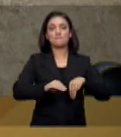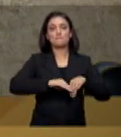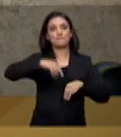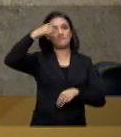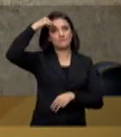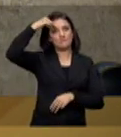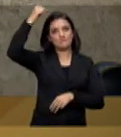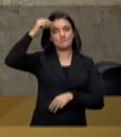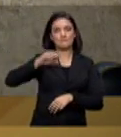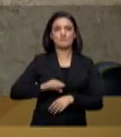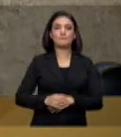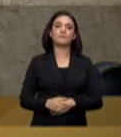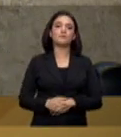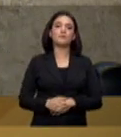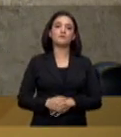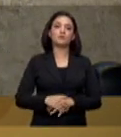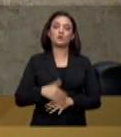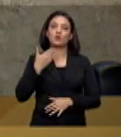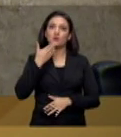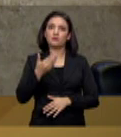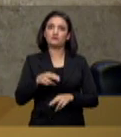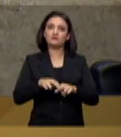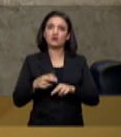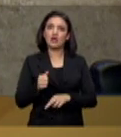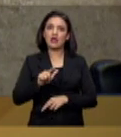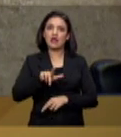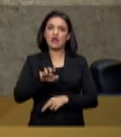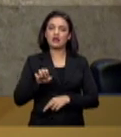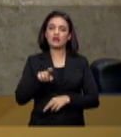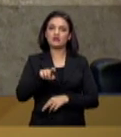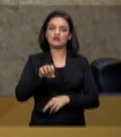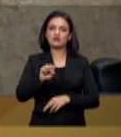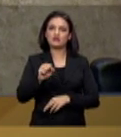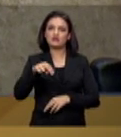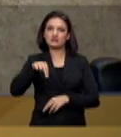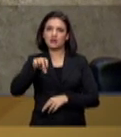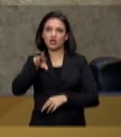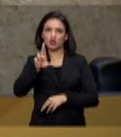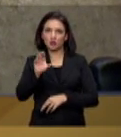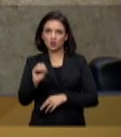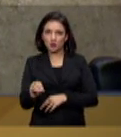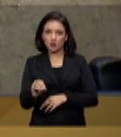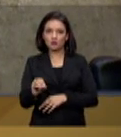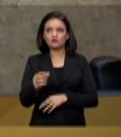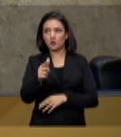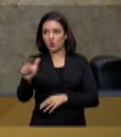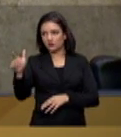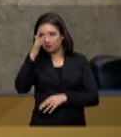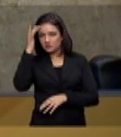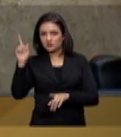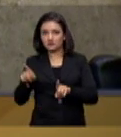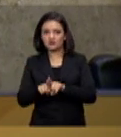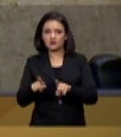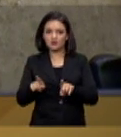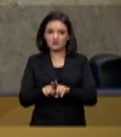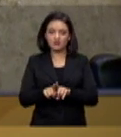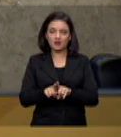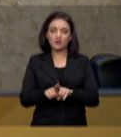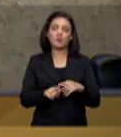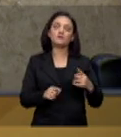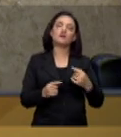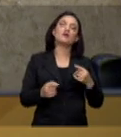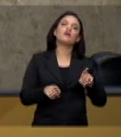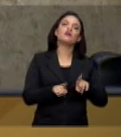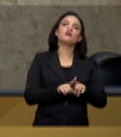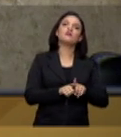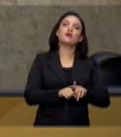Barroso, impetrante Alessandro Vieira e outros, petrado presidente do Senado